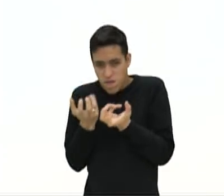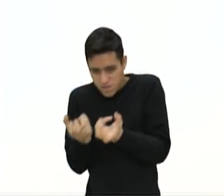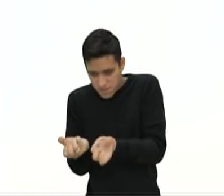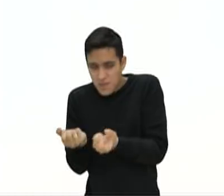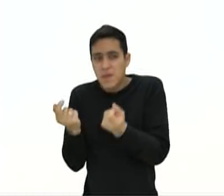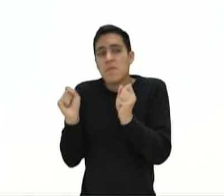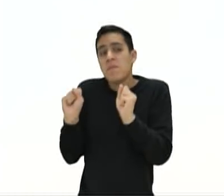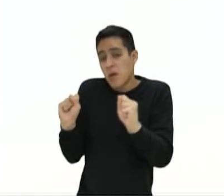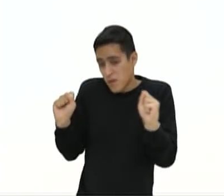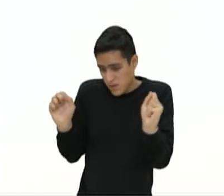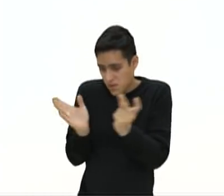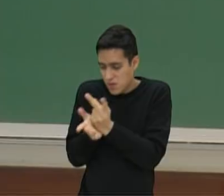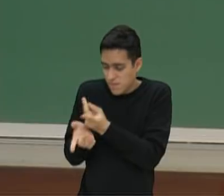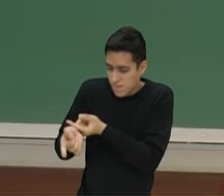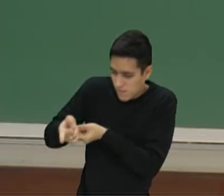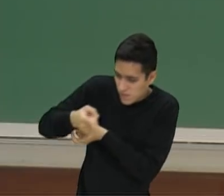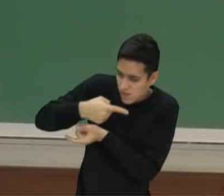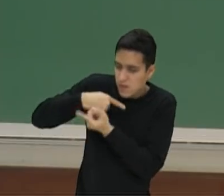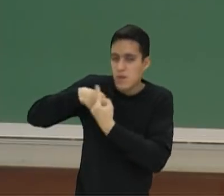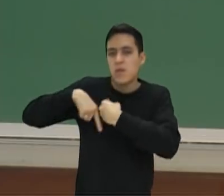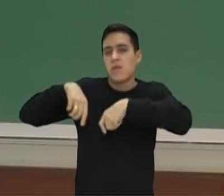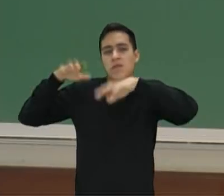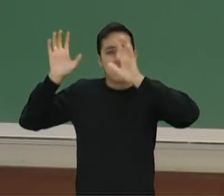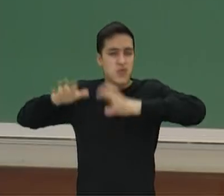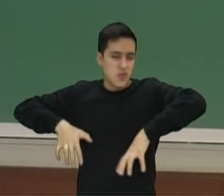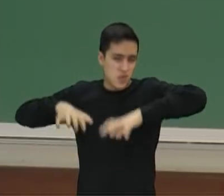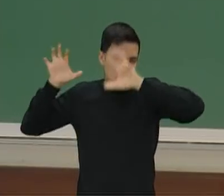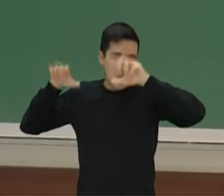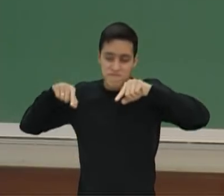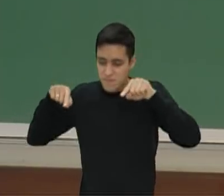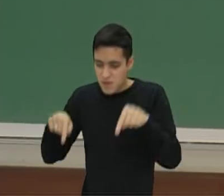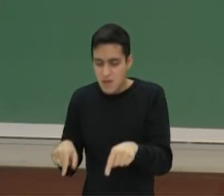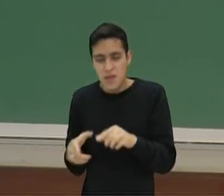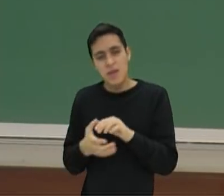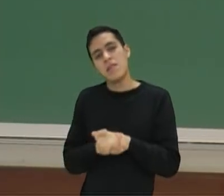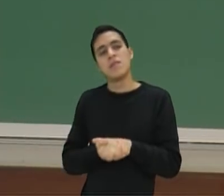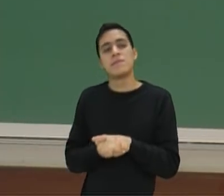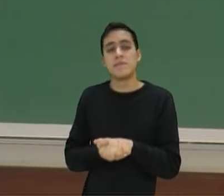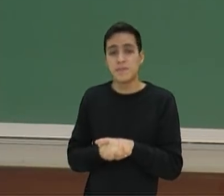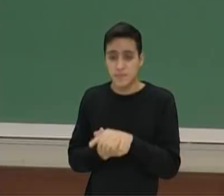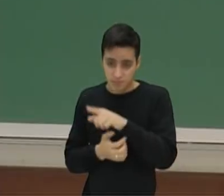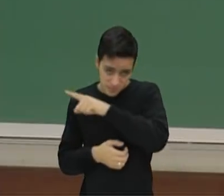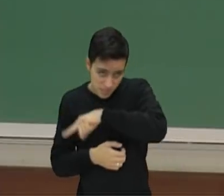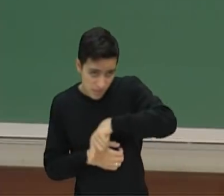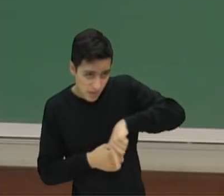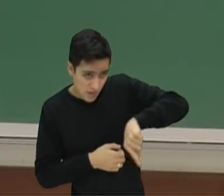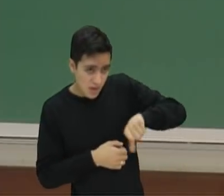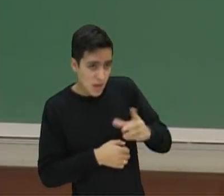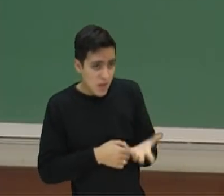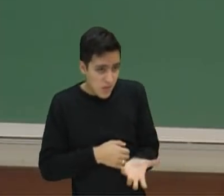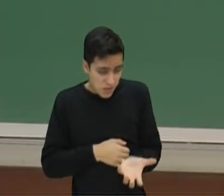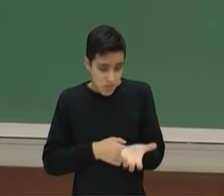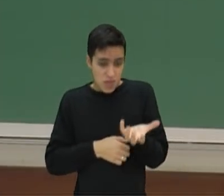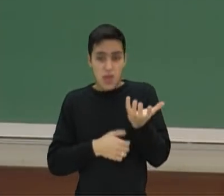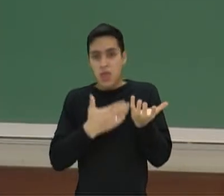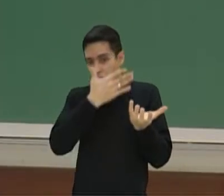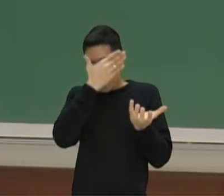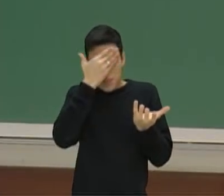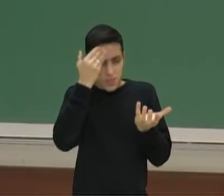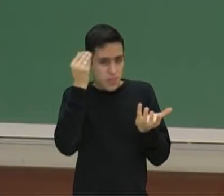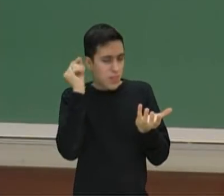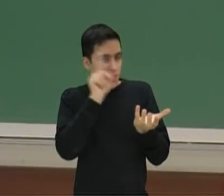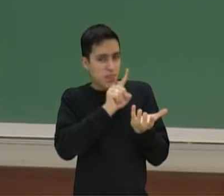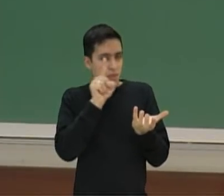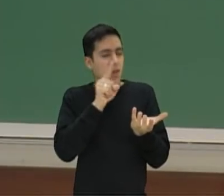e pode até acontecer, por exemplo, chuvas naquele lugar. Já a alta pressão, para que vocês não esqueçam,